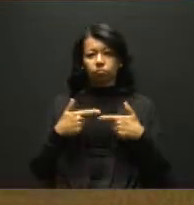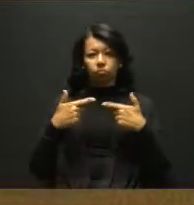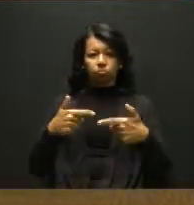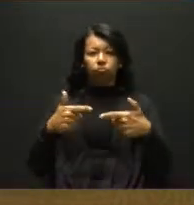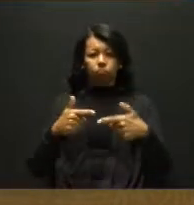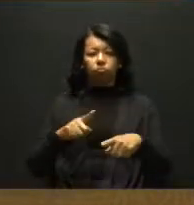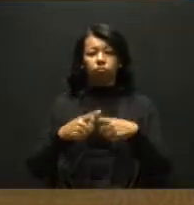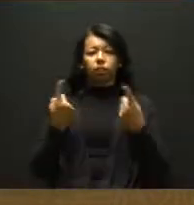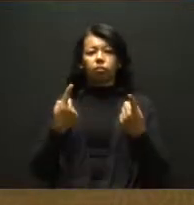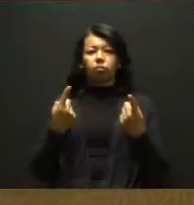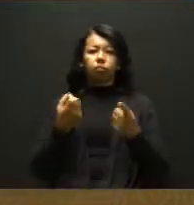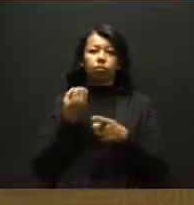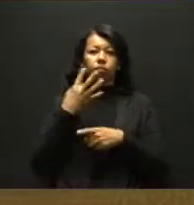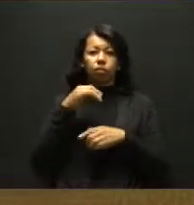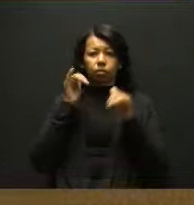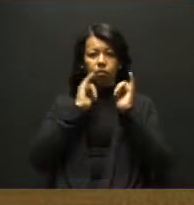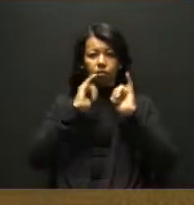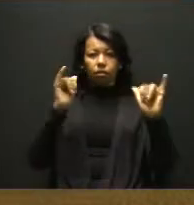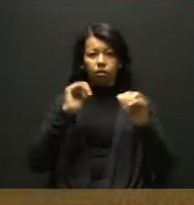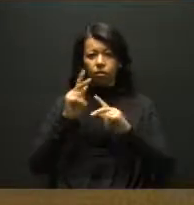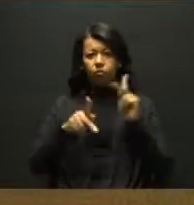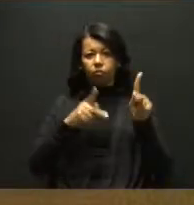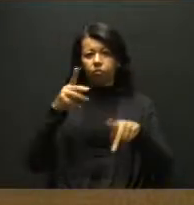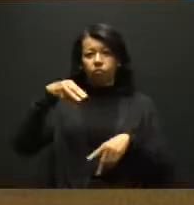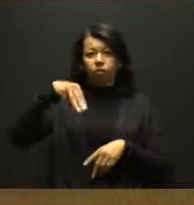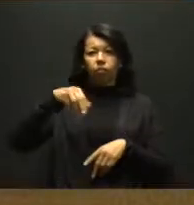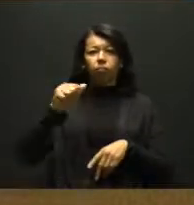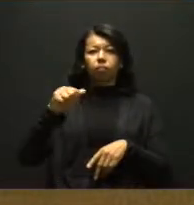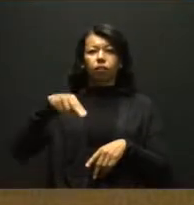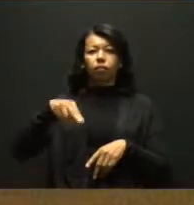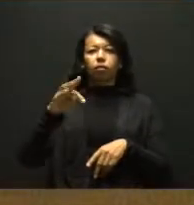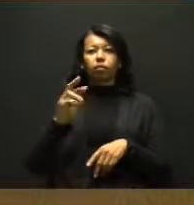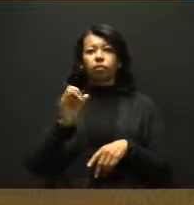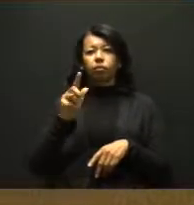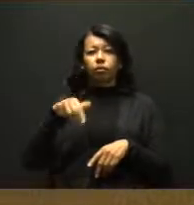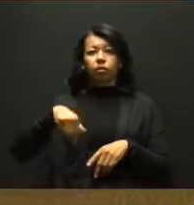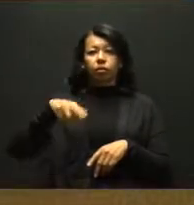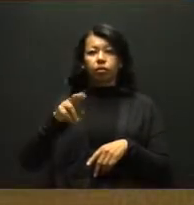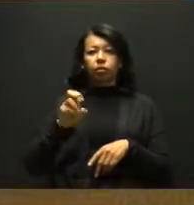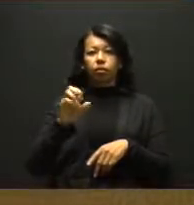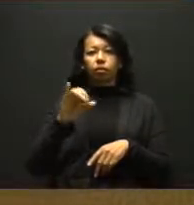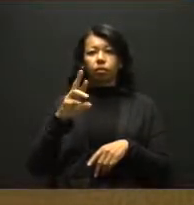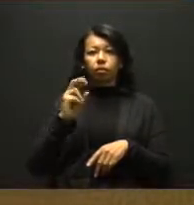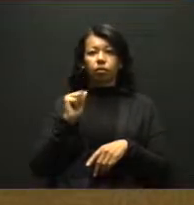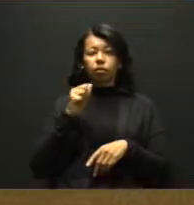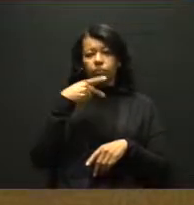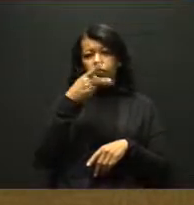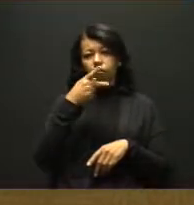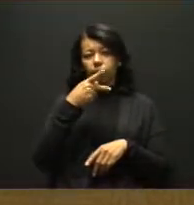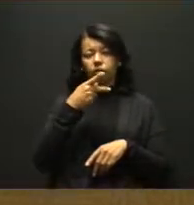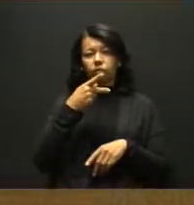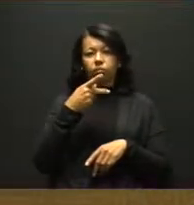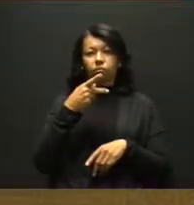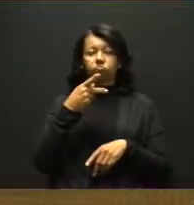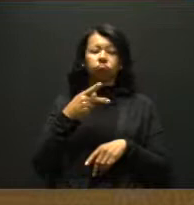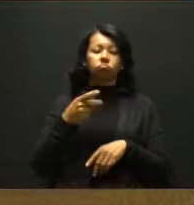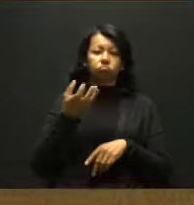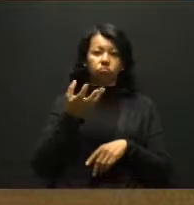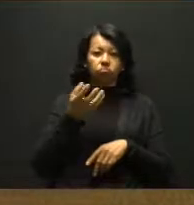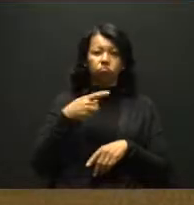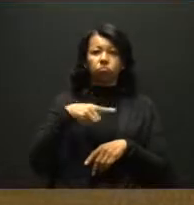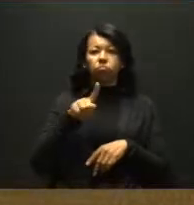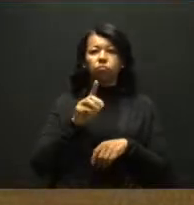ao povo da mantiqueira que o nosso mandato está à disposição e desde já se vocês disserem que não a gente vai brigar lá para